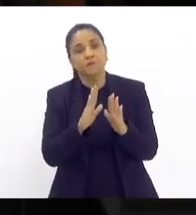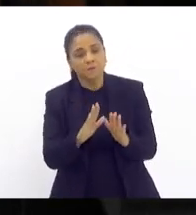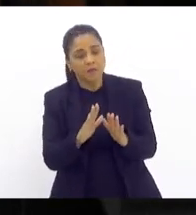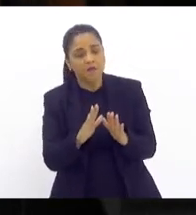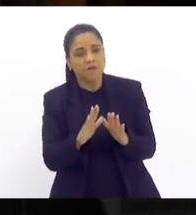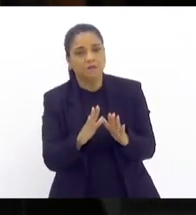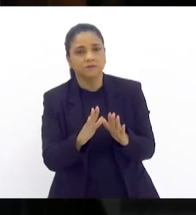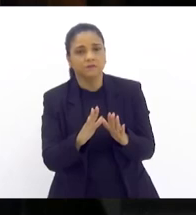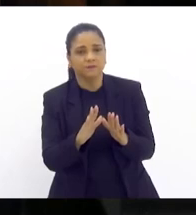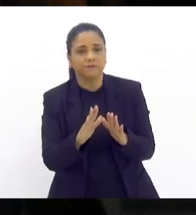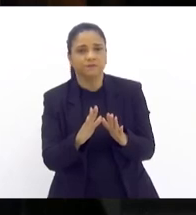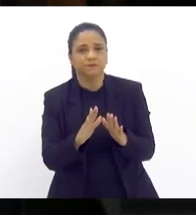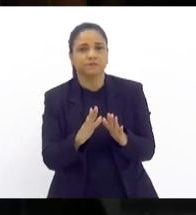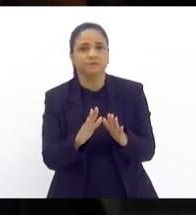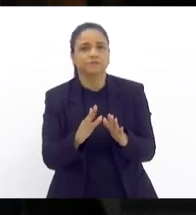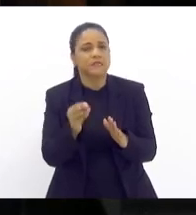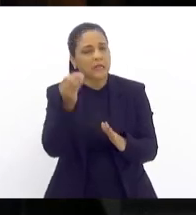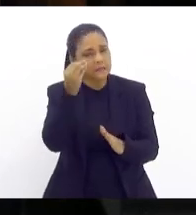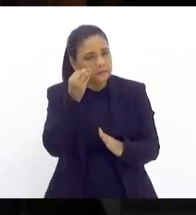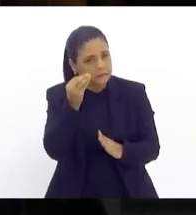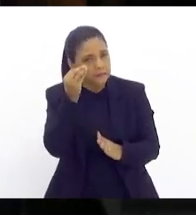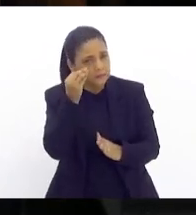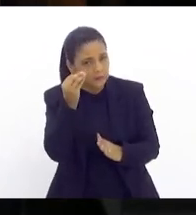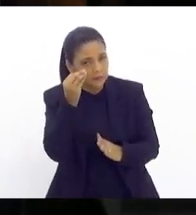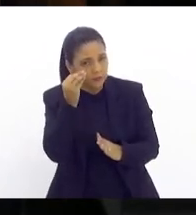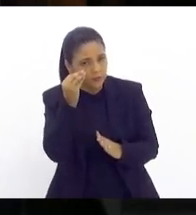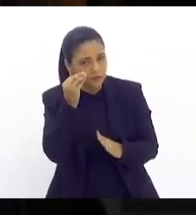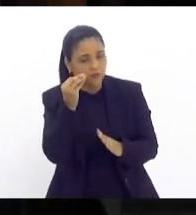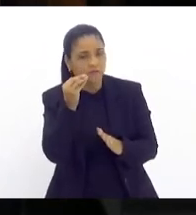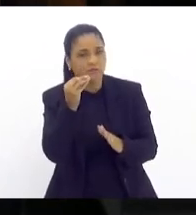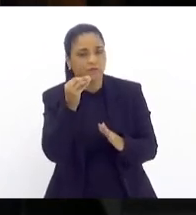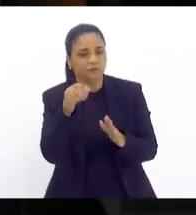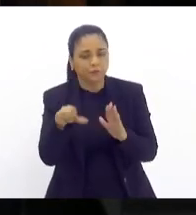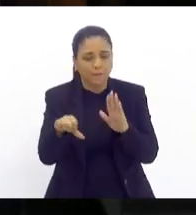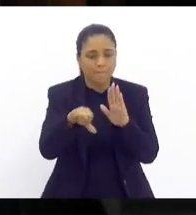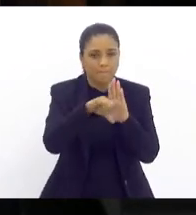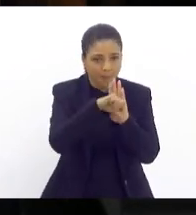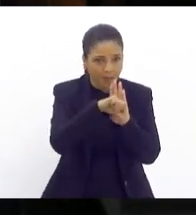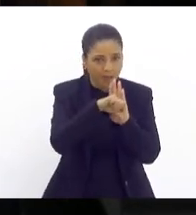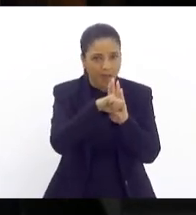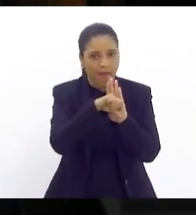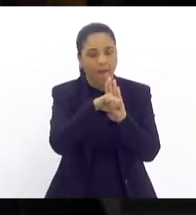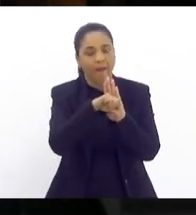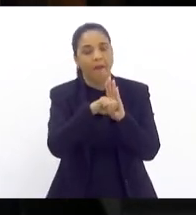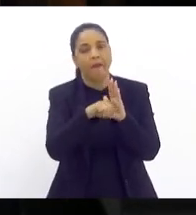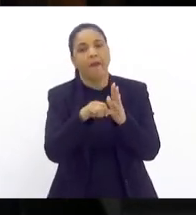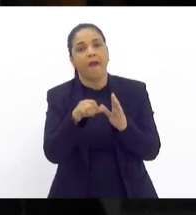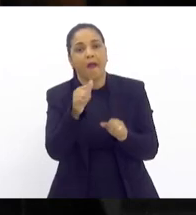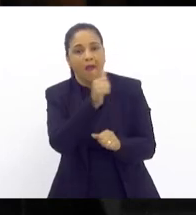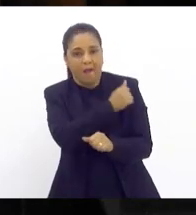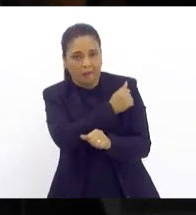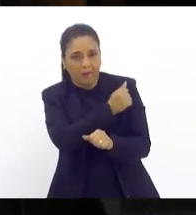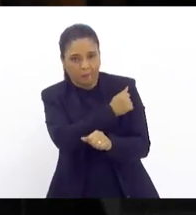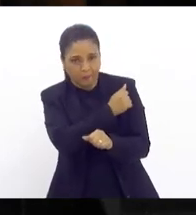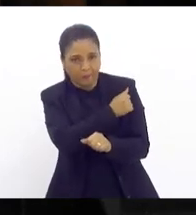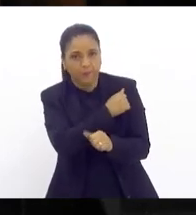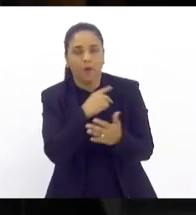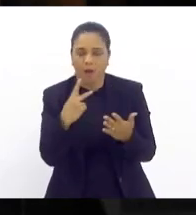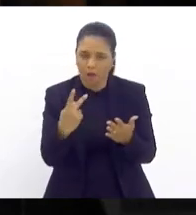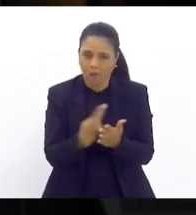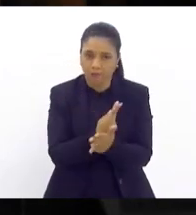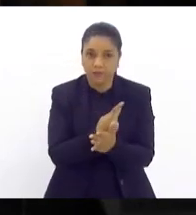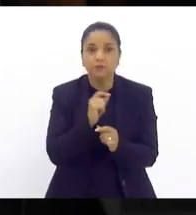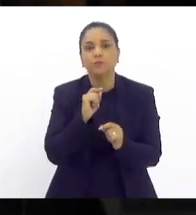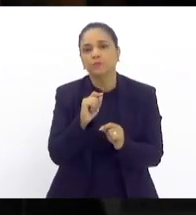essas tentativas de homicídio esses homicídios feito por alunos deriva